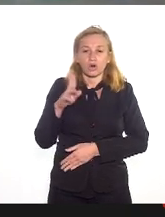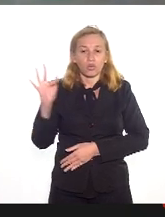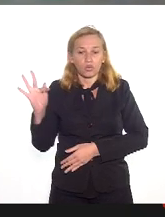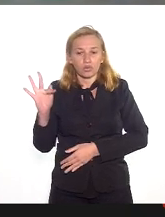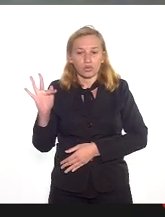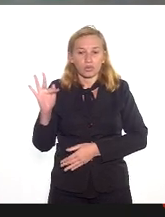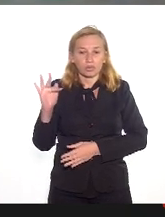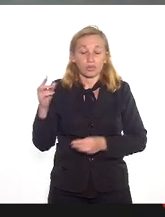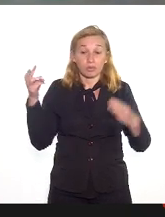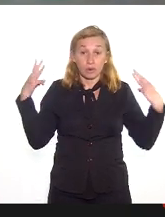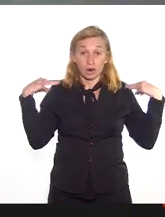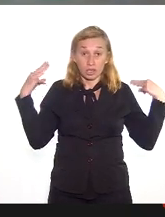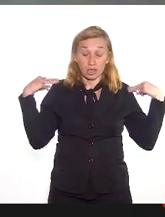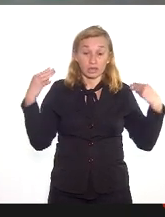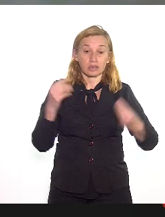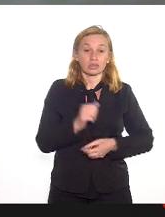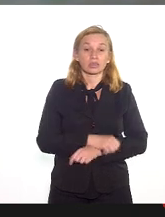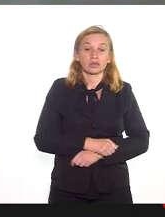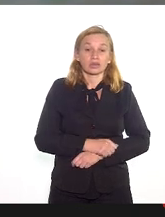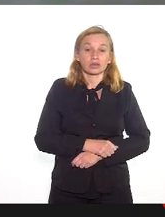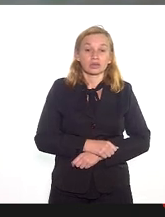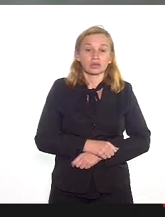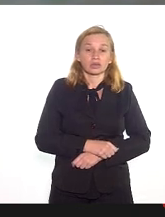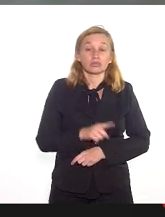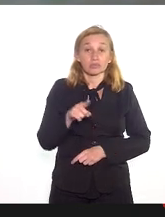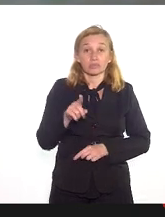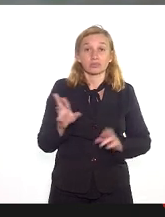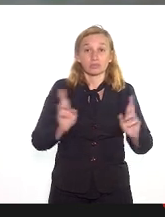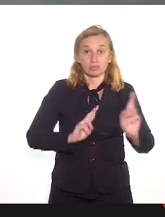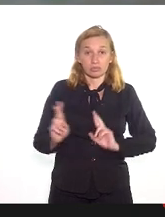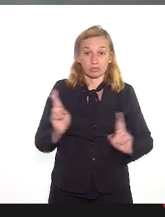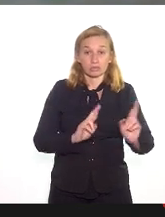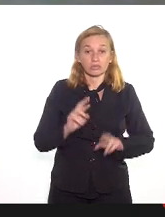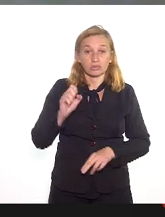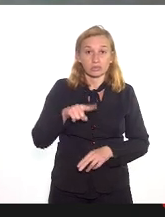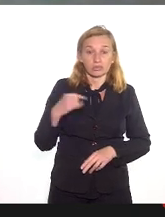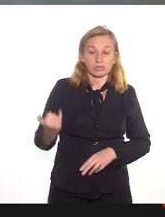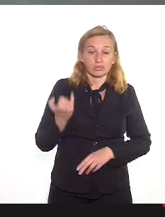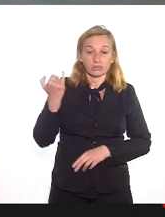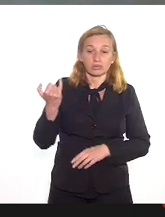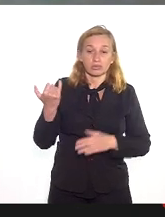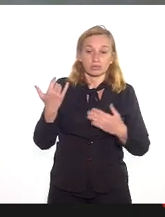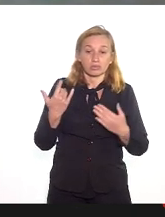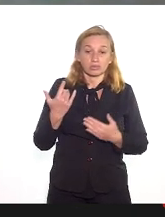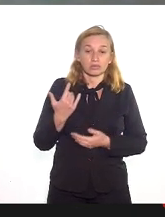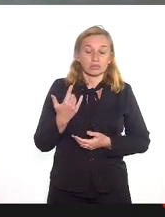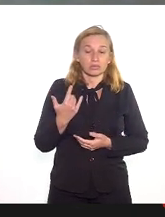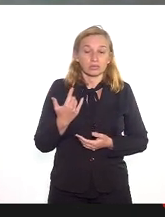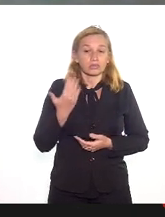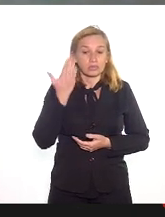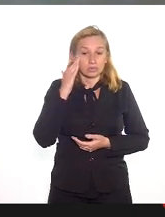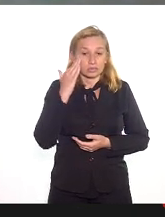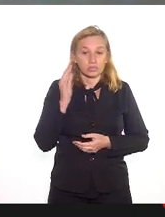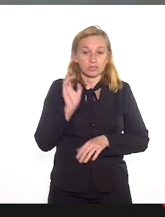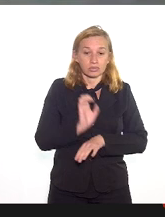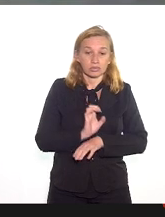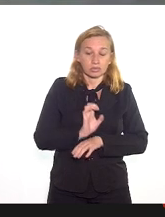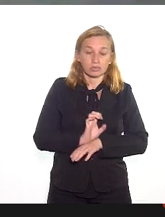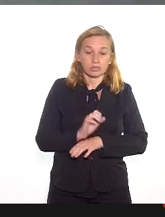Marinha, da Marinha na UF, e que essa relação é muito importante, saudável, e entendemos que ela deve